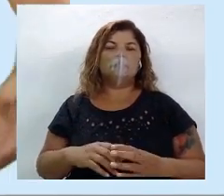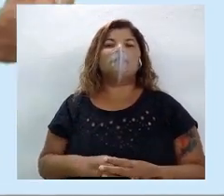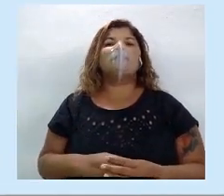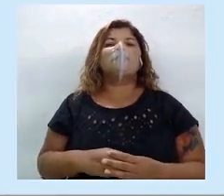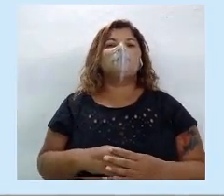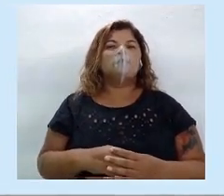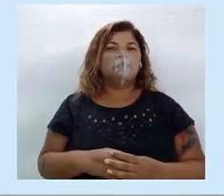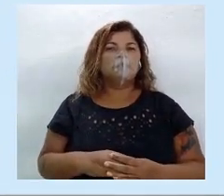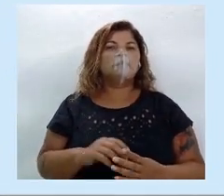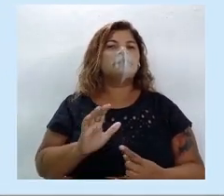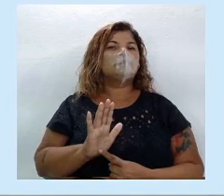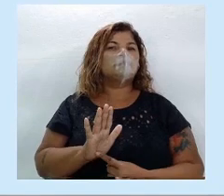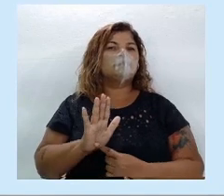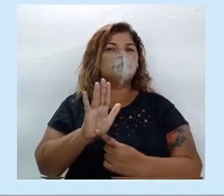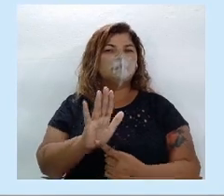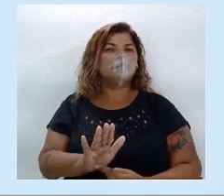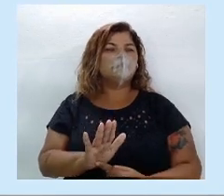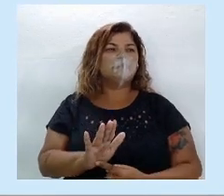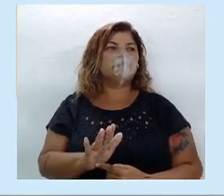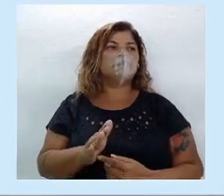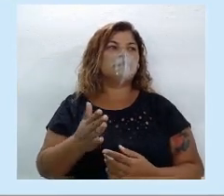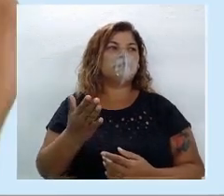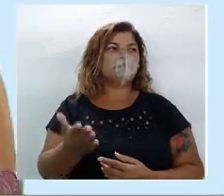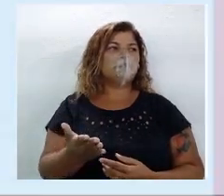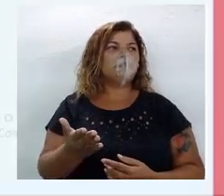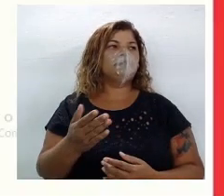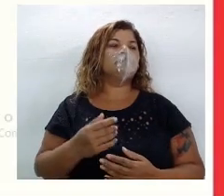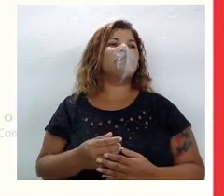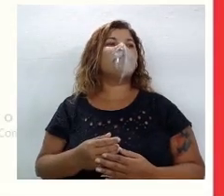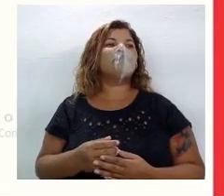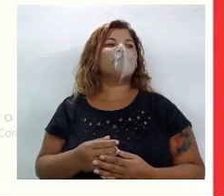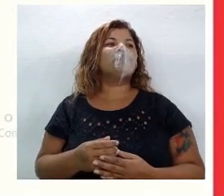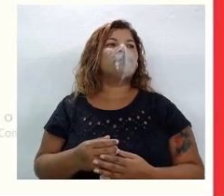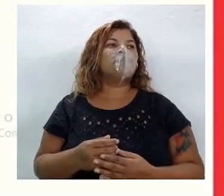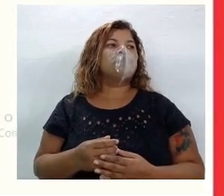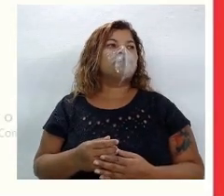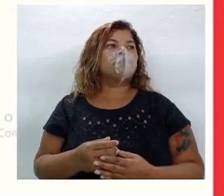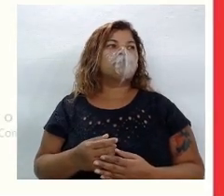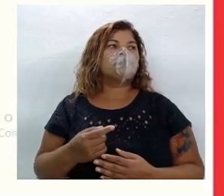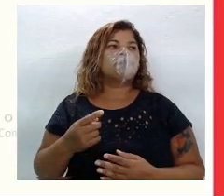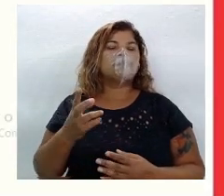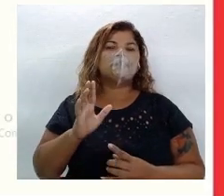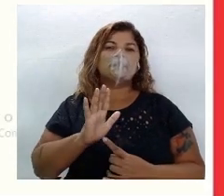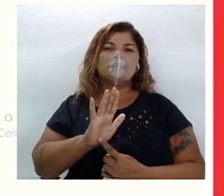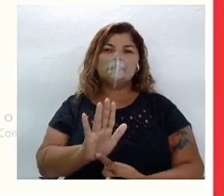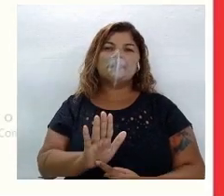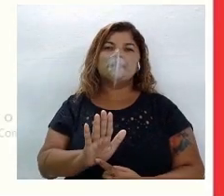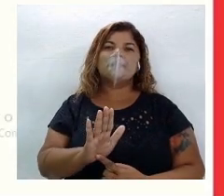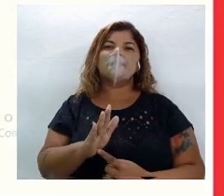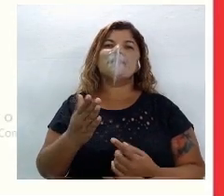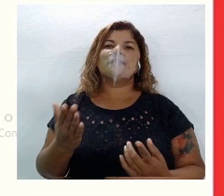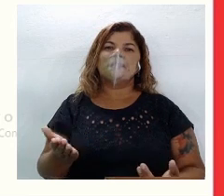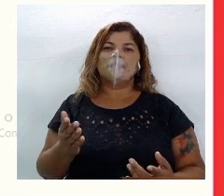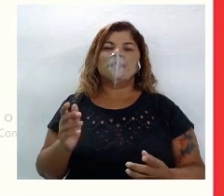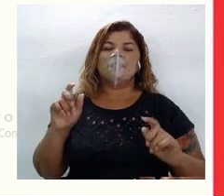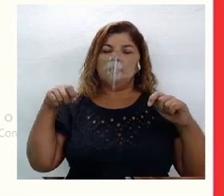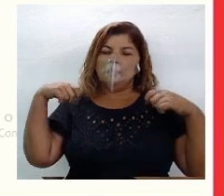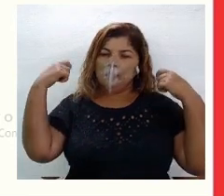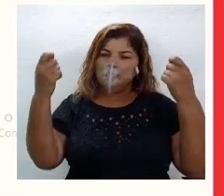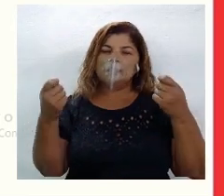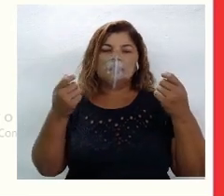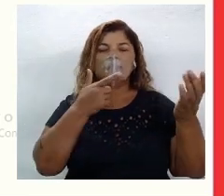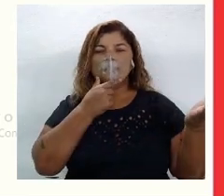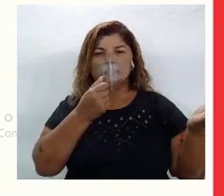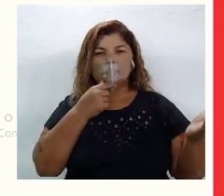adiante. Trouxe para vocês aqui, nós temos aqui o quê? Nós temos uma representação do monge Martinho